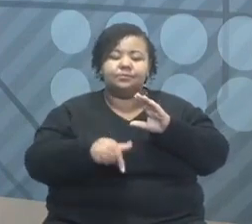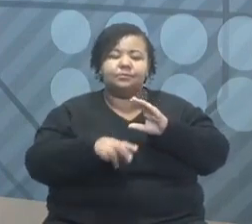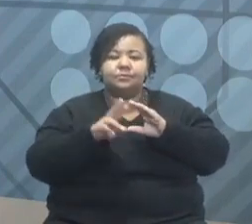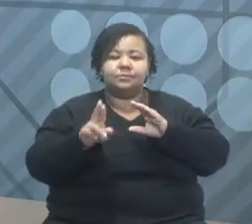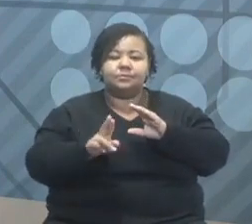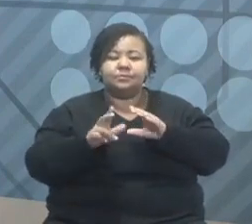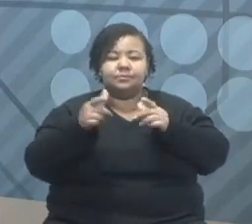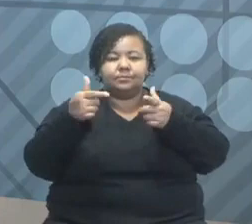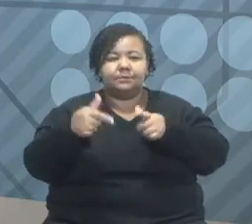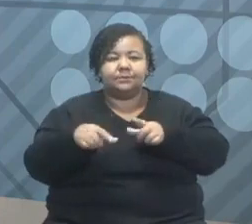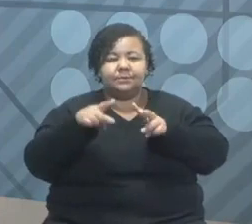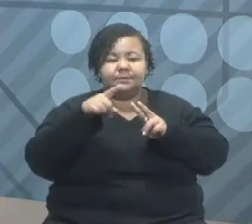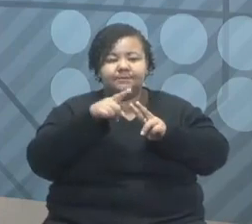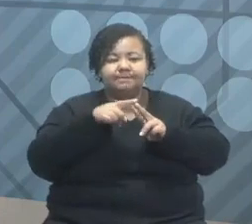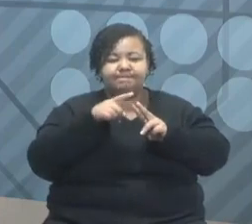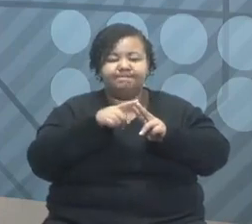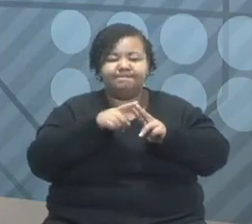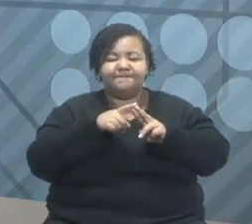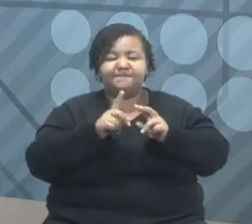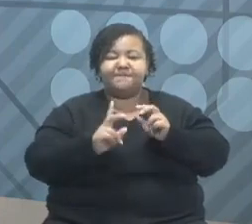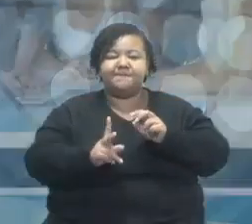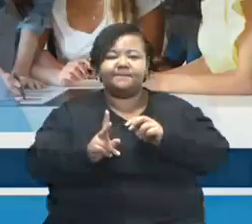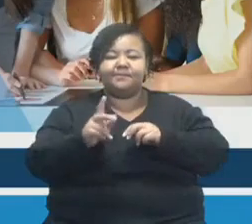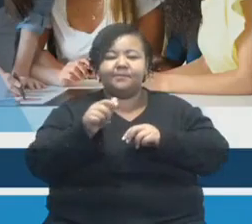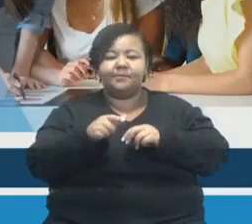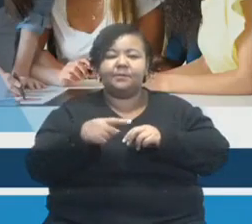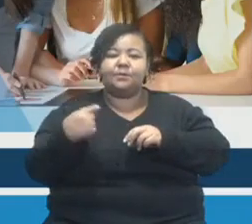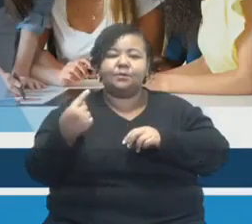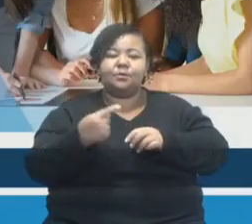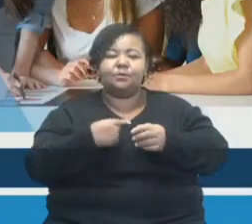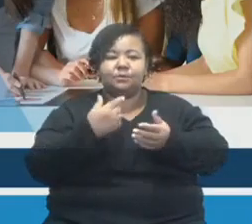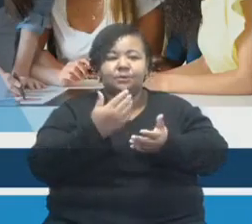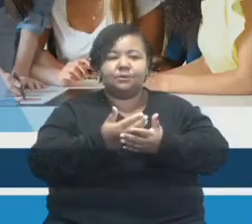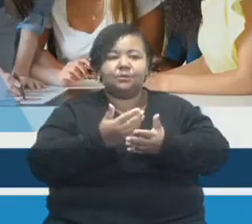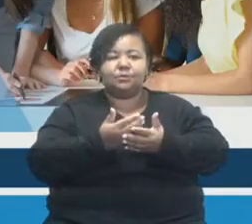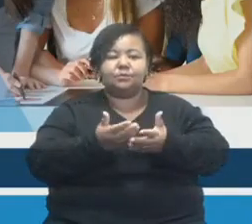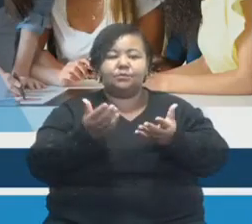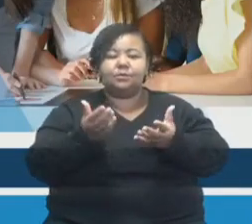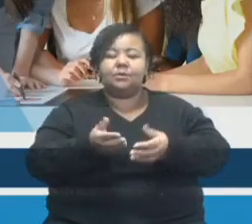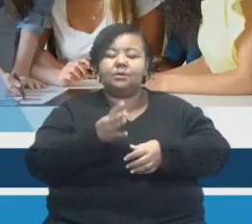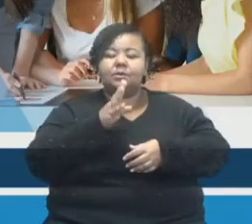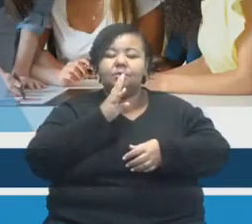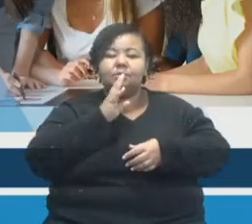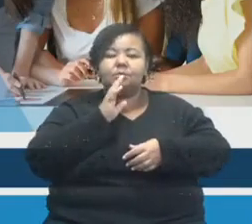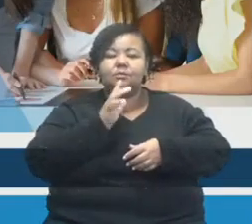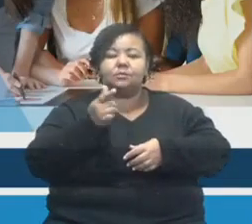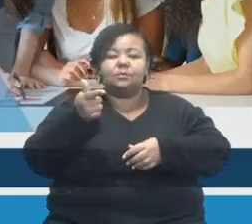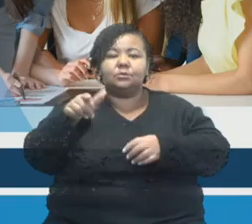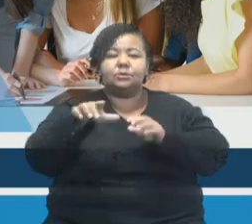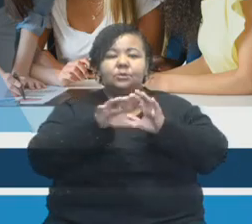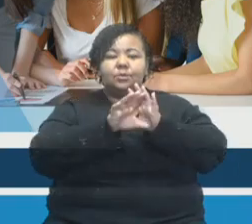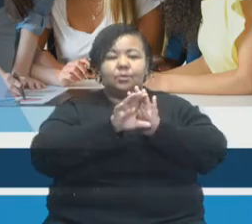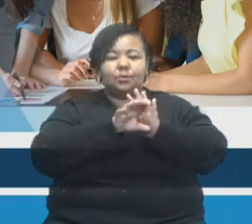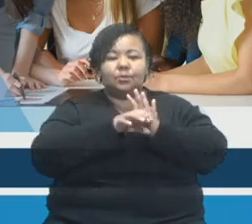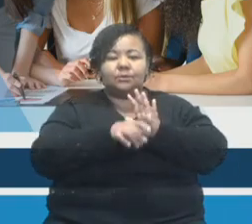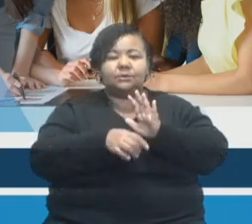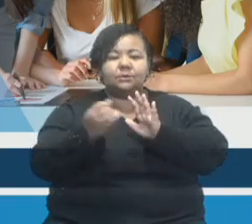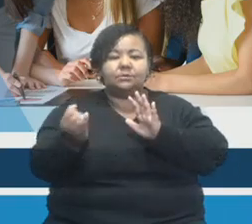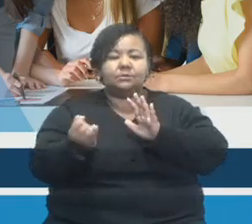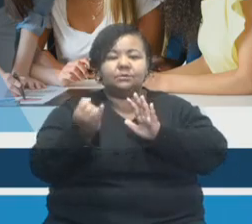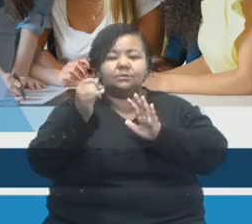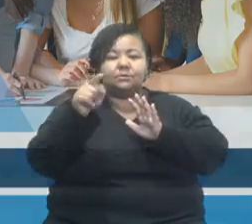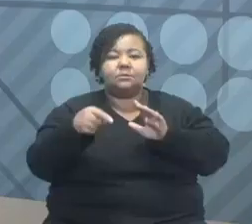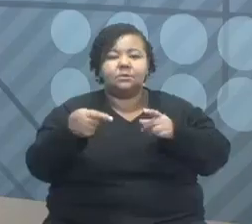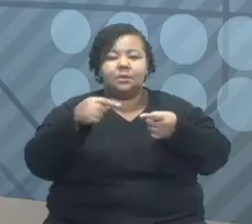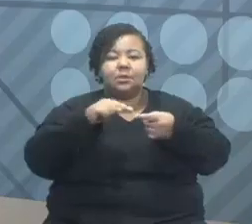espaços vetoriais. Então, continuando nosso estudo, vamos agora conhecer um outro conceito importante, que é o de